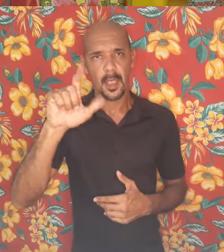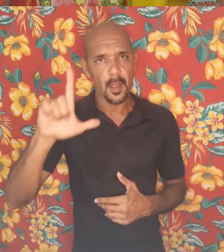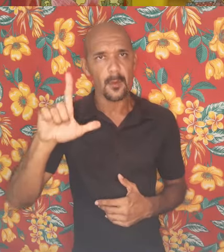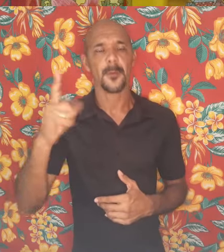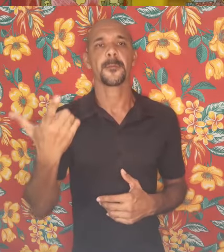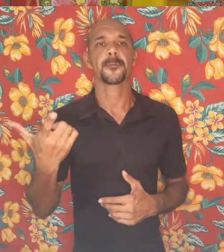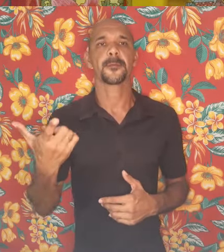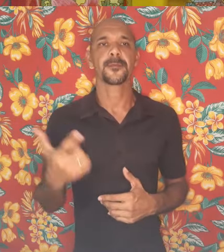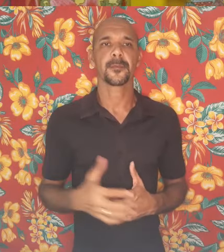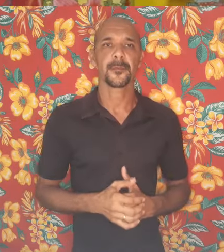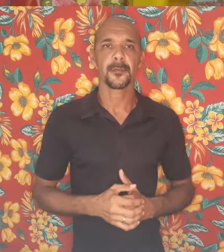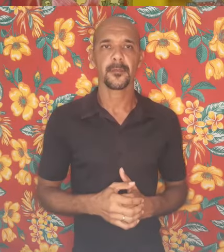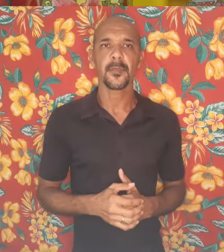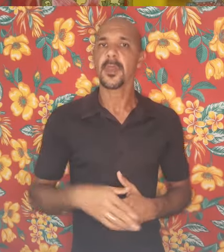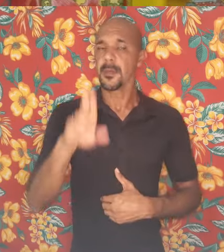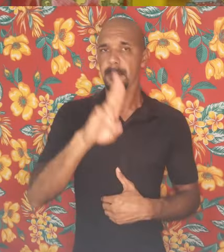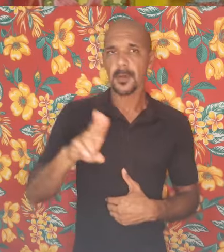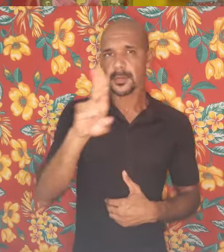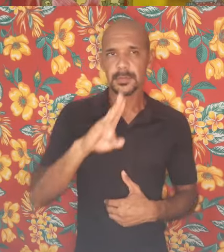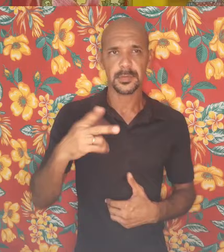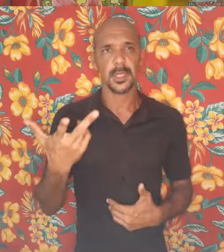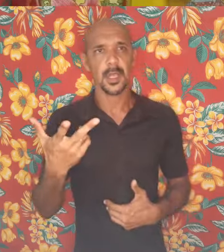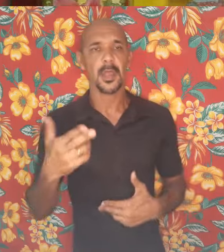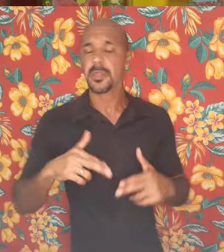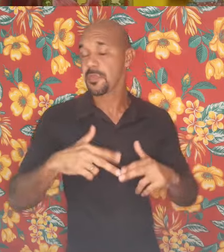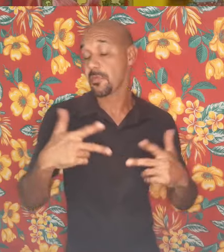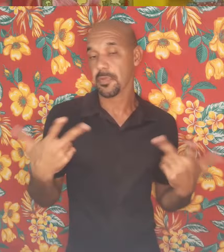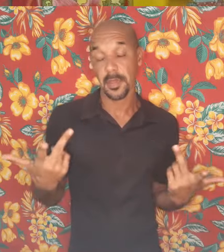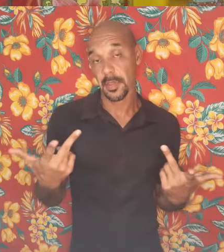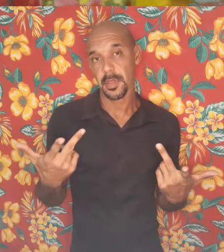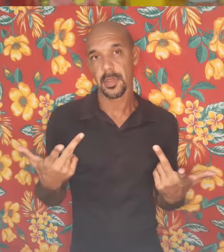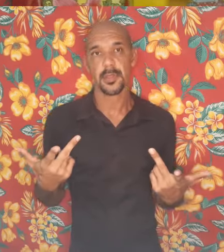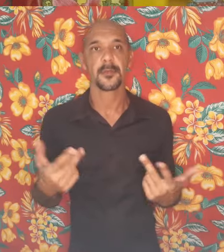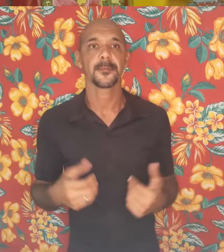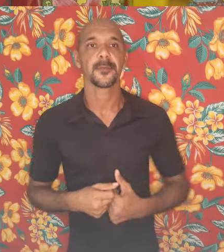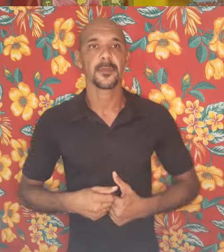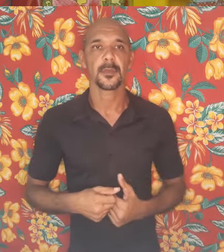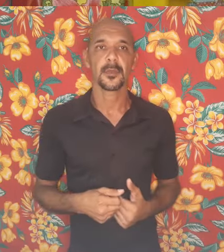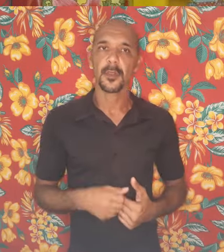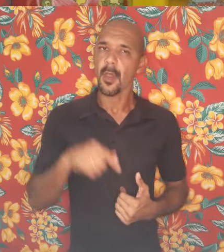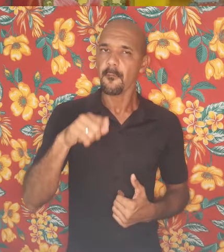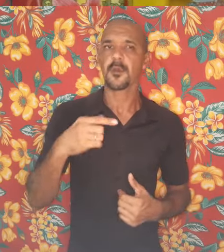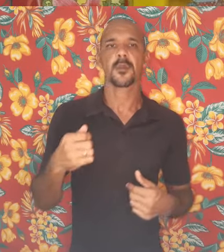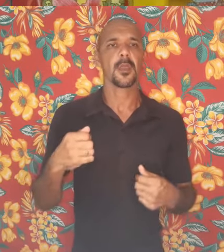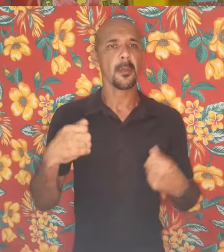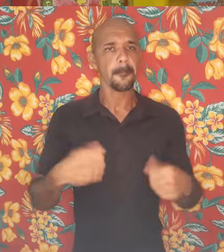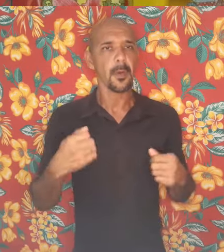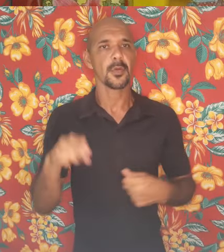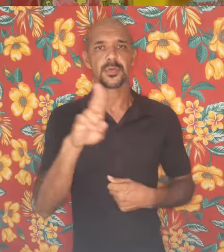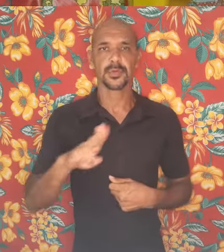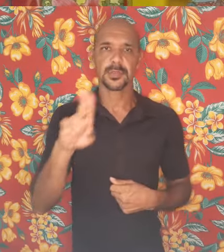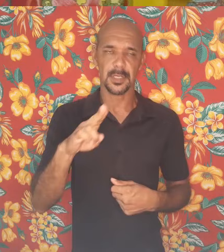rígido, você pode utilizar conduíte, tem várias opções, qualquer coisa que tenha o formato cilíndrico e que seja